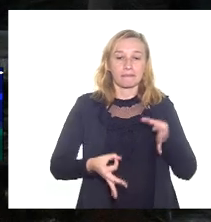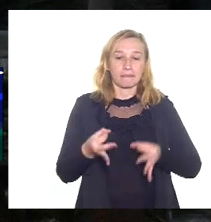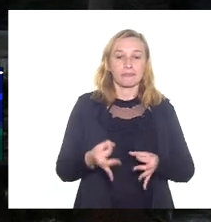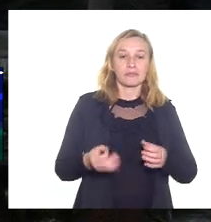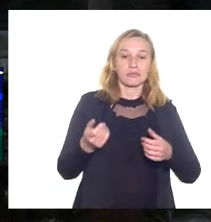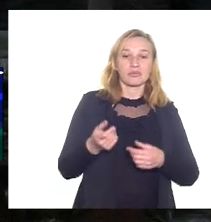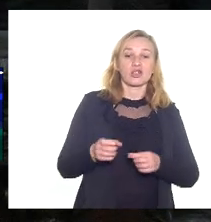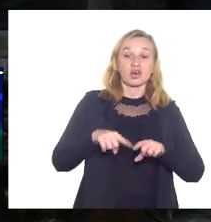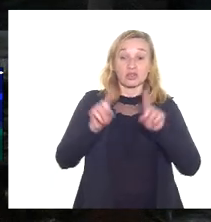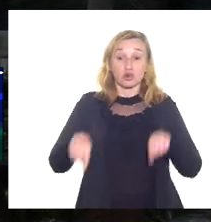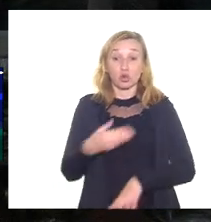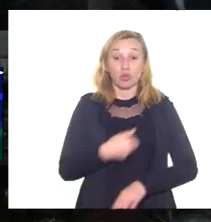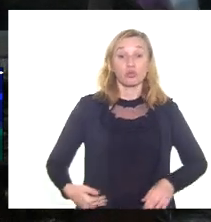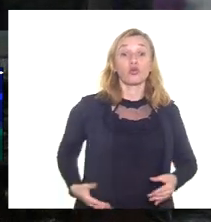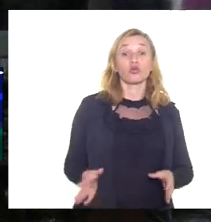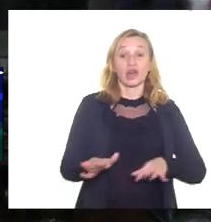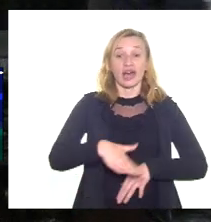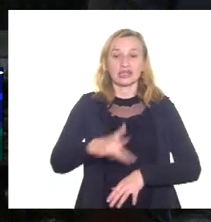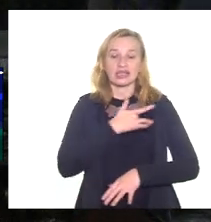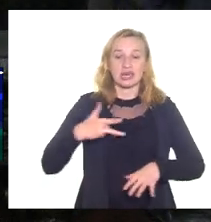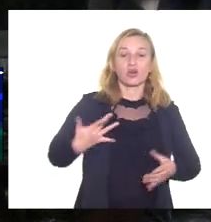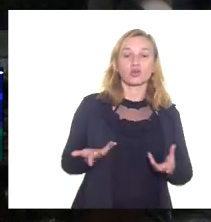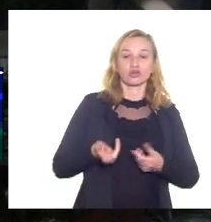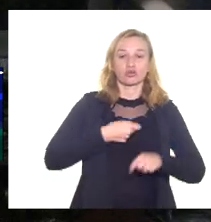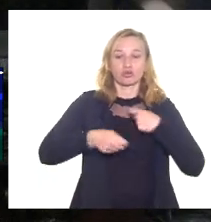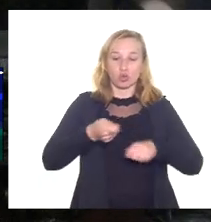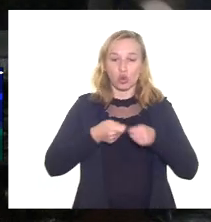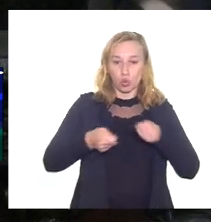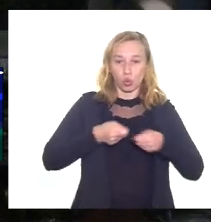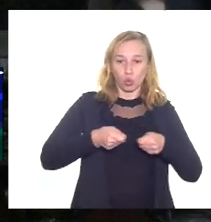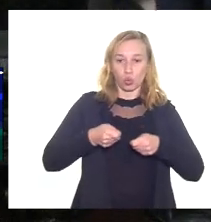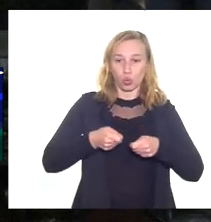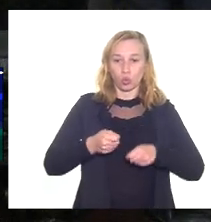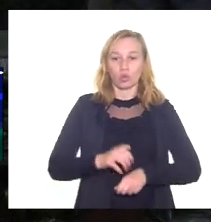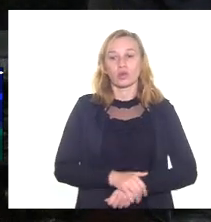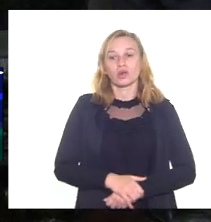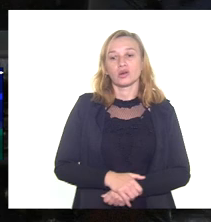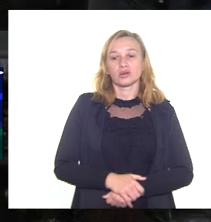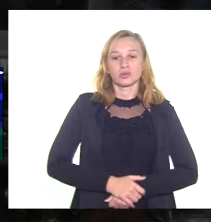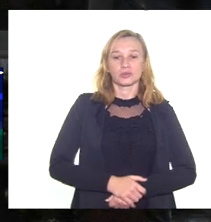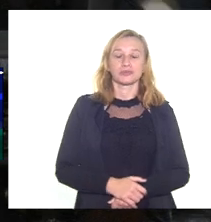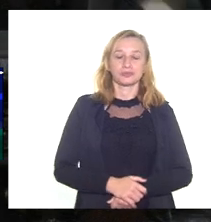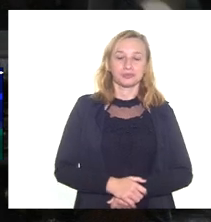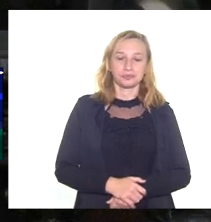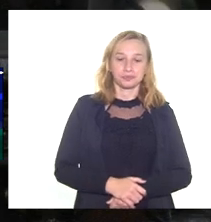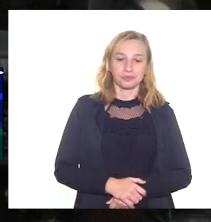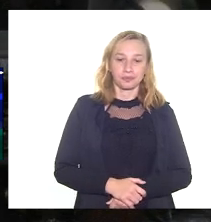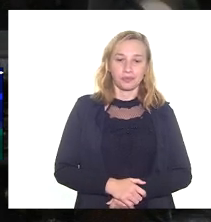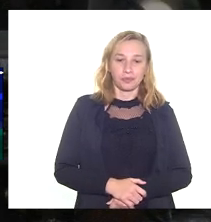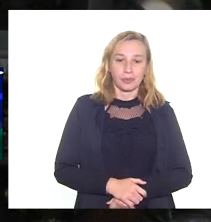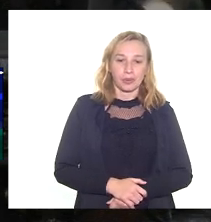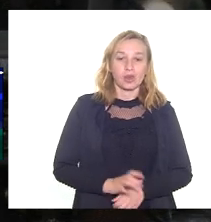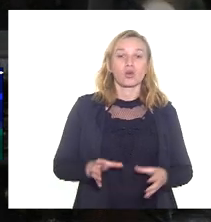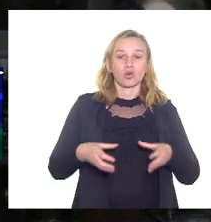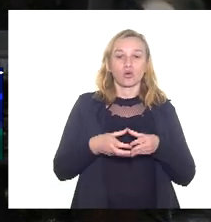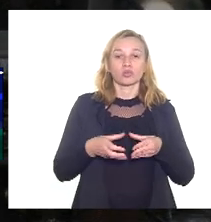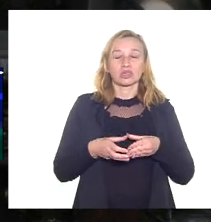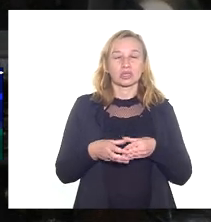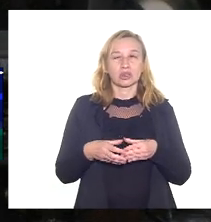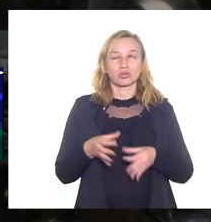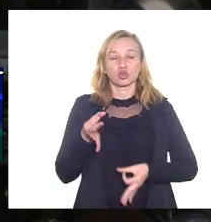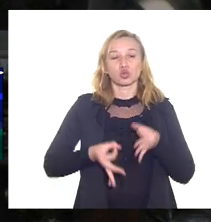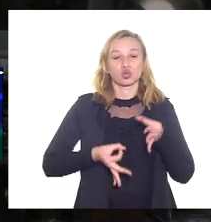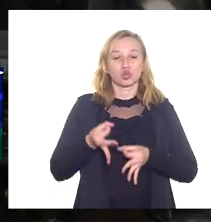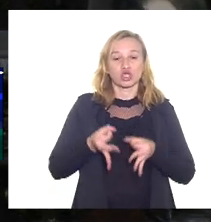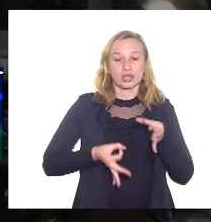Servidores Públicos, de Saúde, de Orçamento, Finanças, Fiscalização Financeira e Controle. Para mim, de parecer pela Comissão de